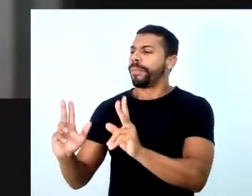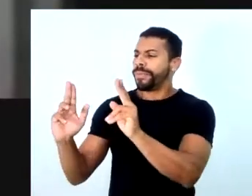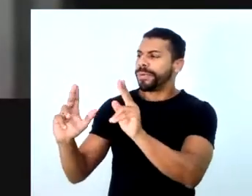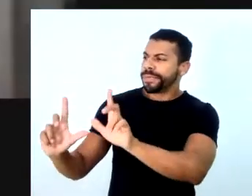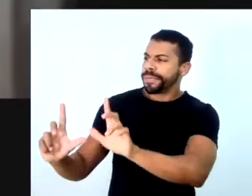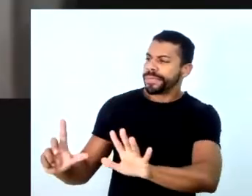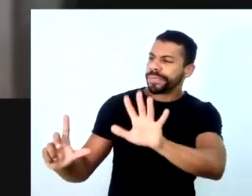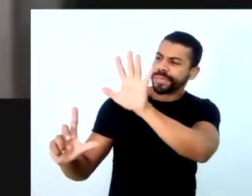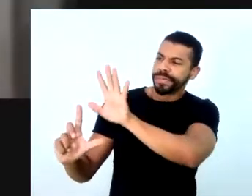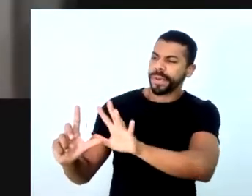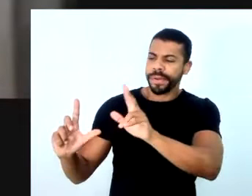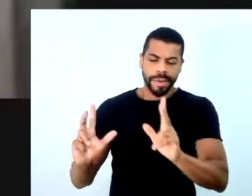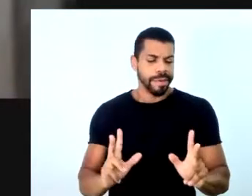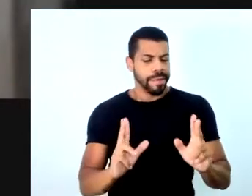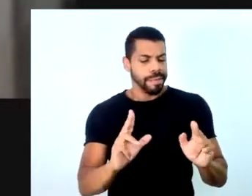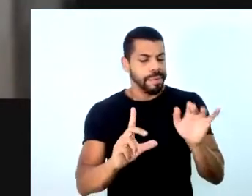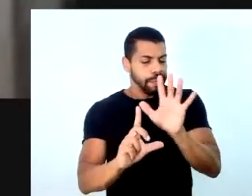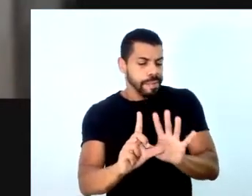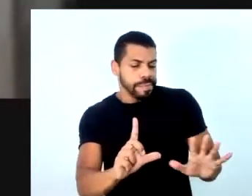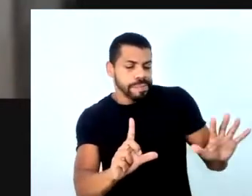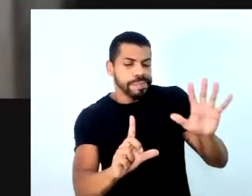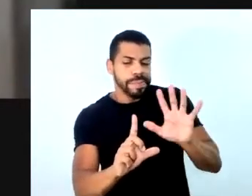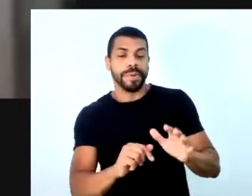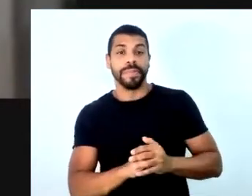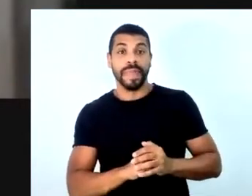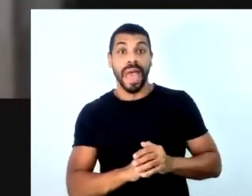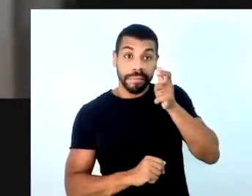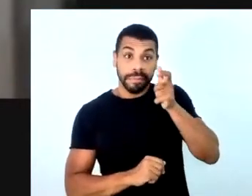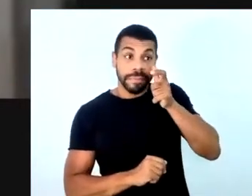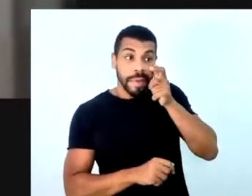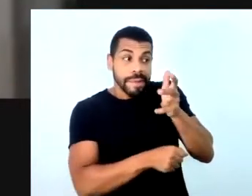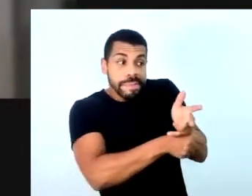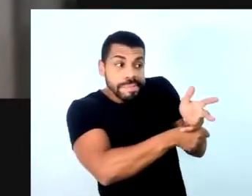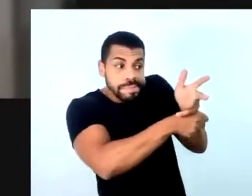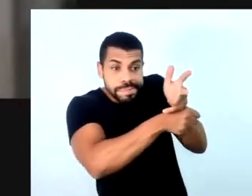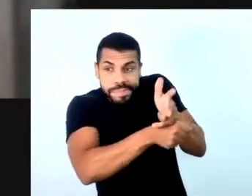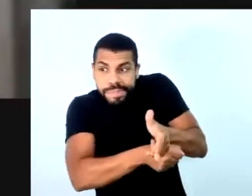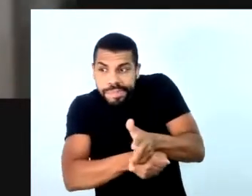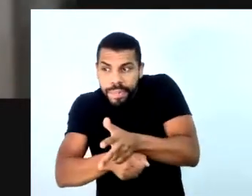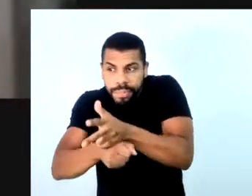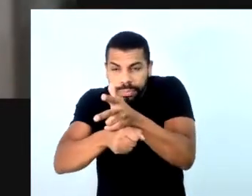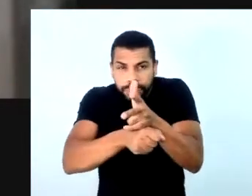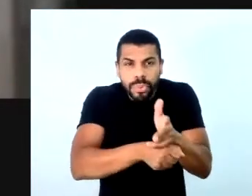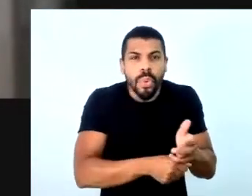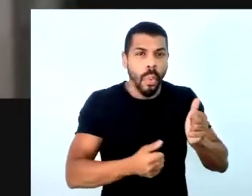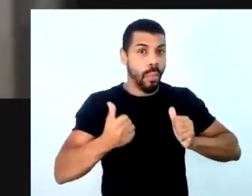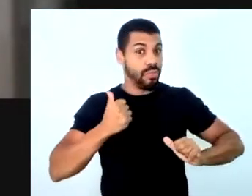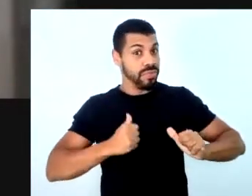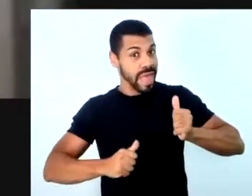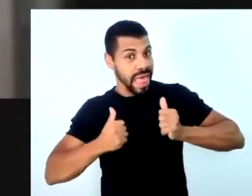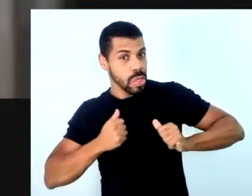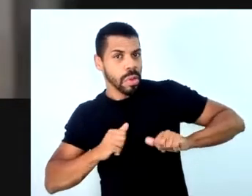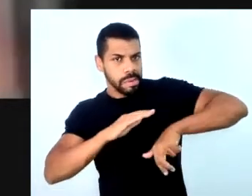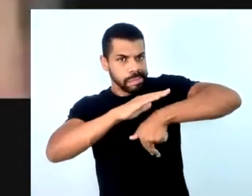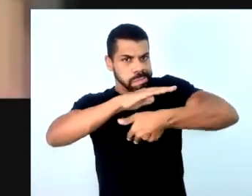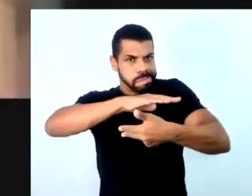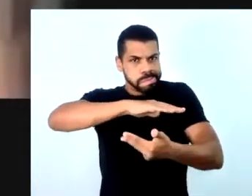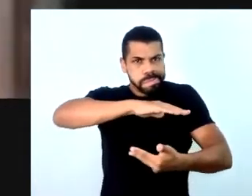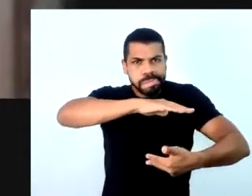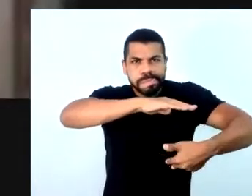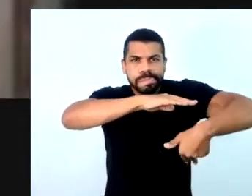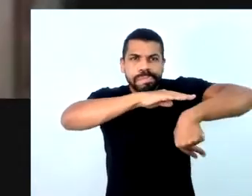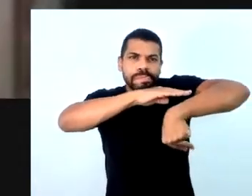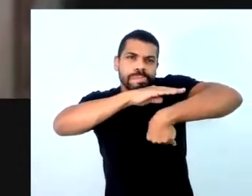seria cada plano dos fantasmas. Filmou os fantasmas embaixo d'água, né? Atores, eles